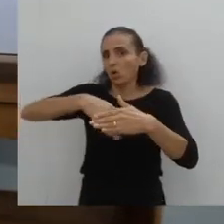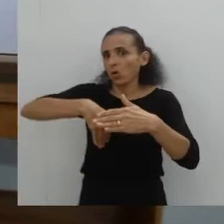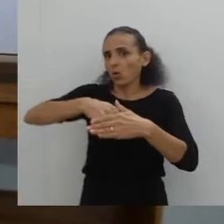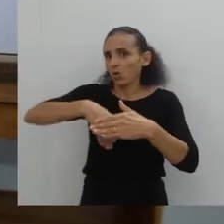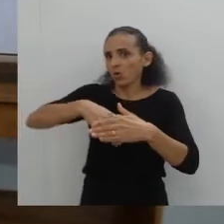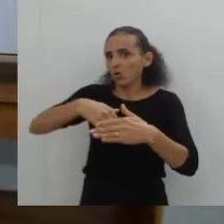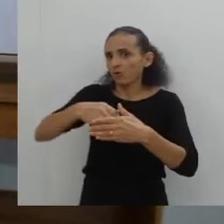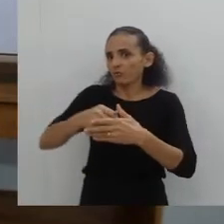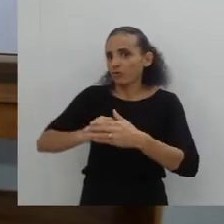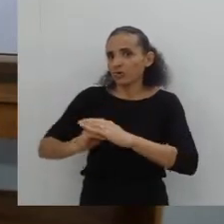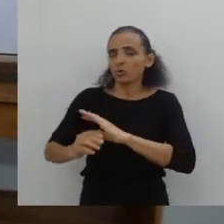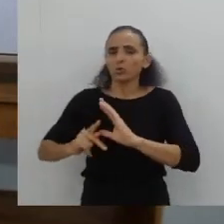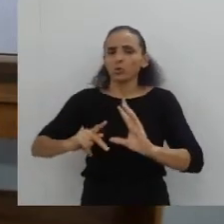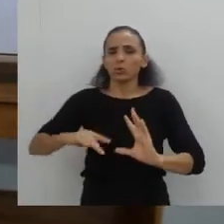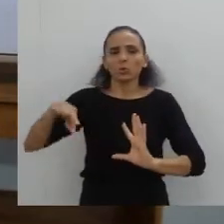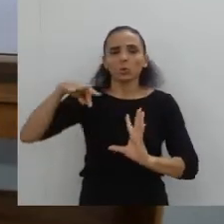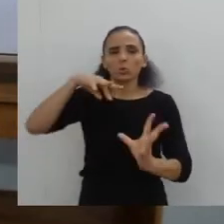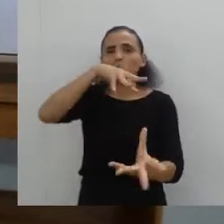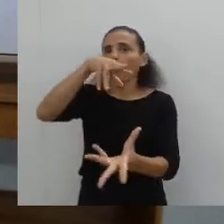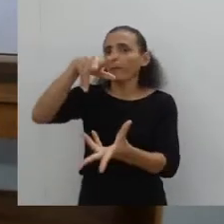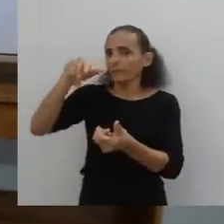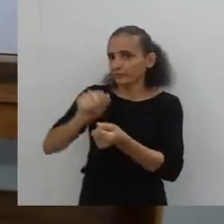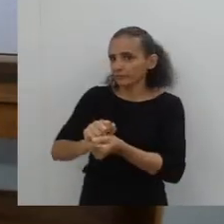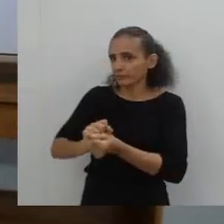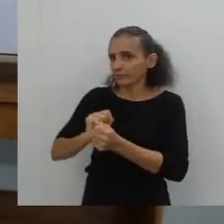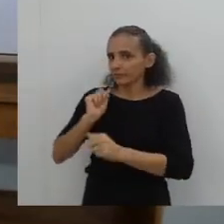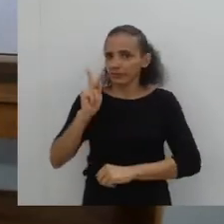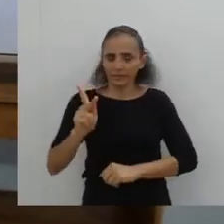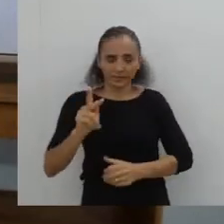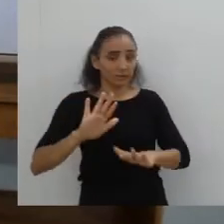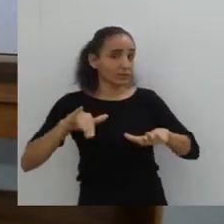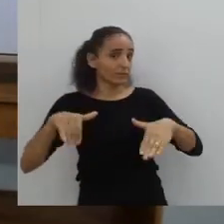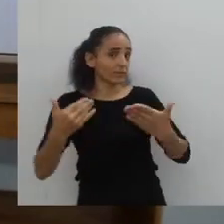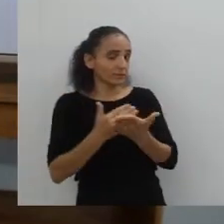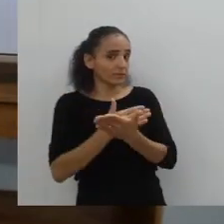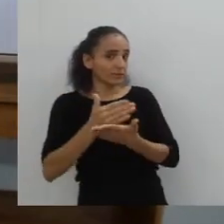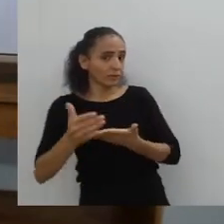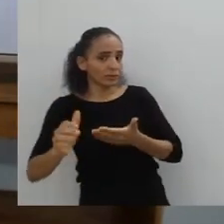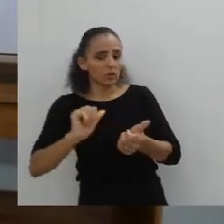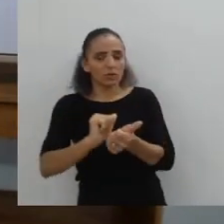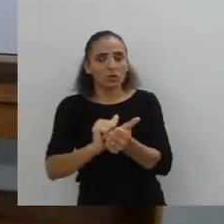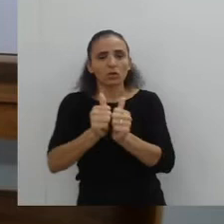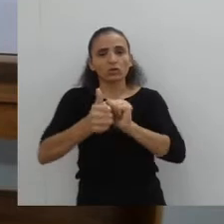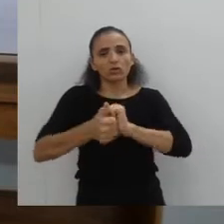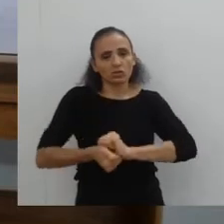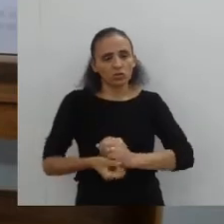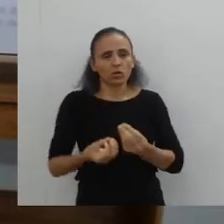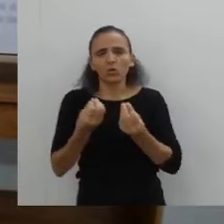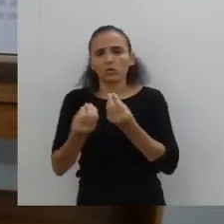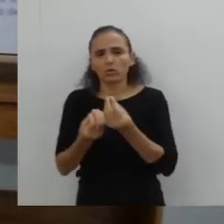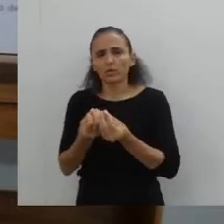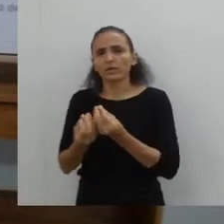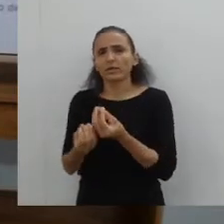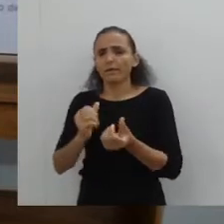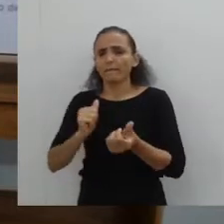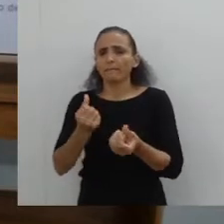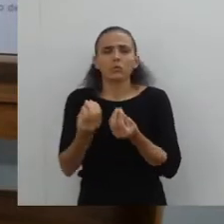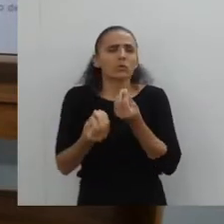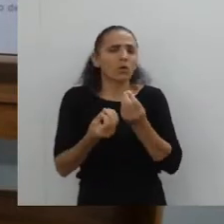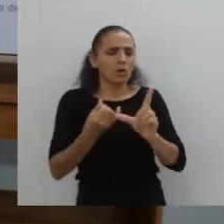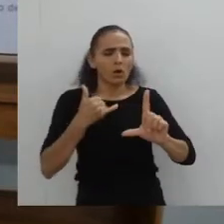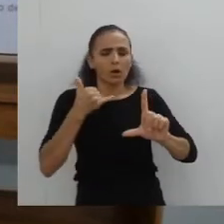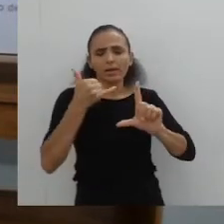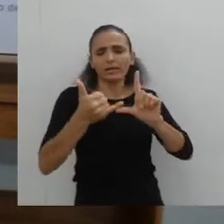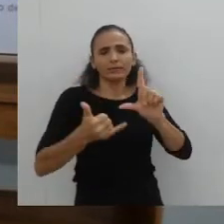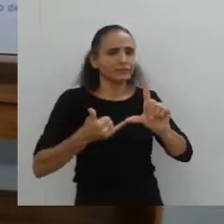nosso planeta. Tudo bem? Bom, então, quando a gente fala de jogo e de esporte, a gente está falando de dois fenômenos diferentes. E o que é